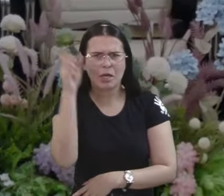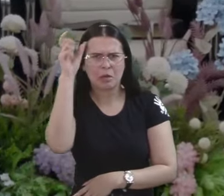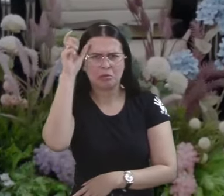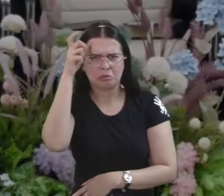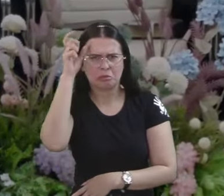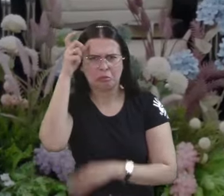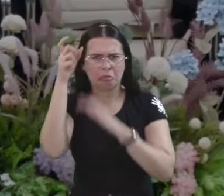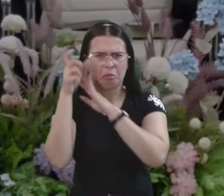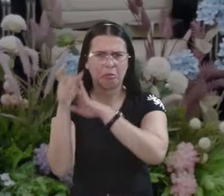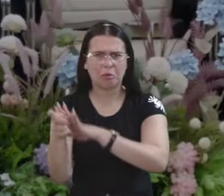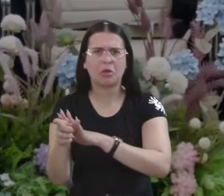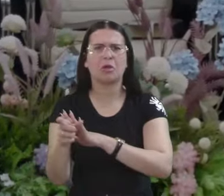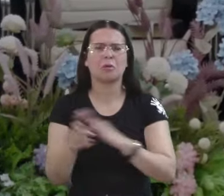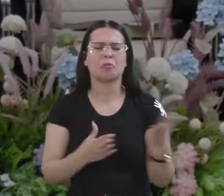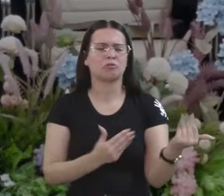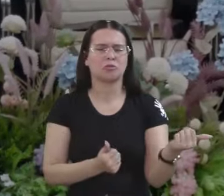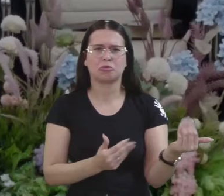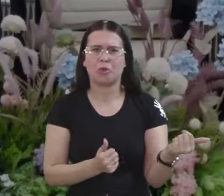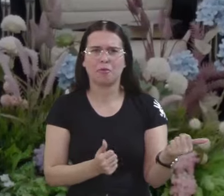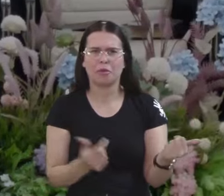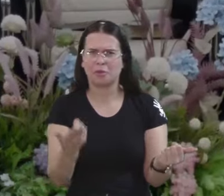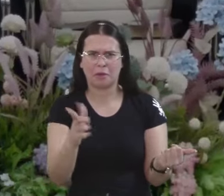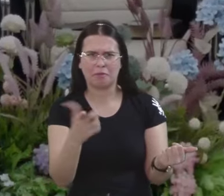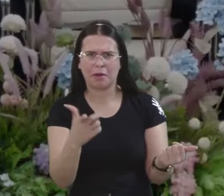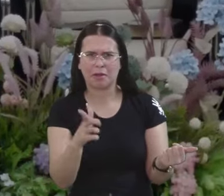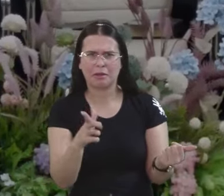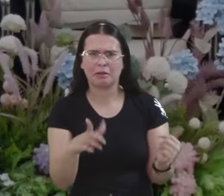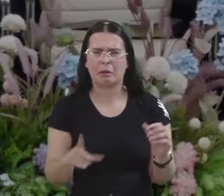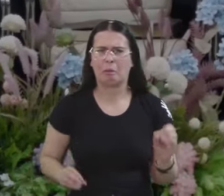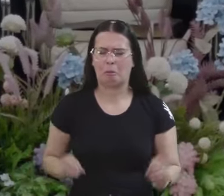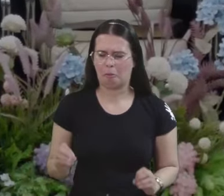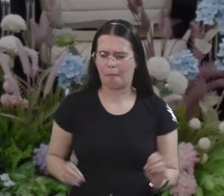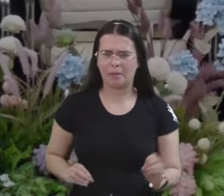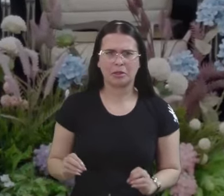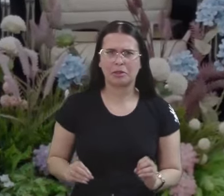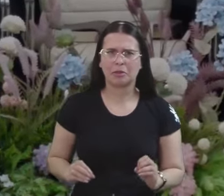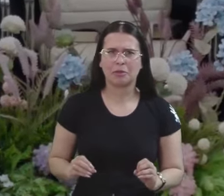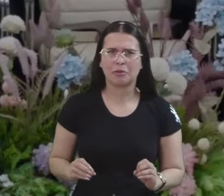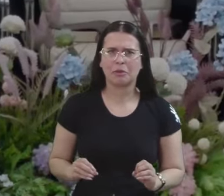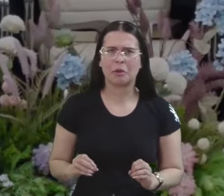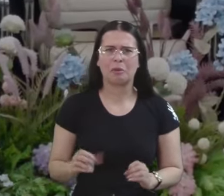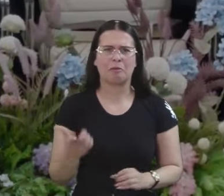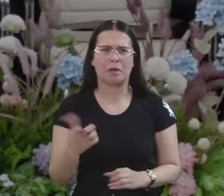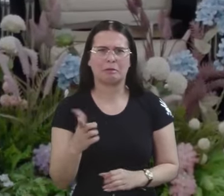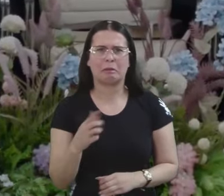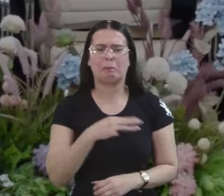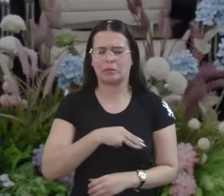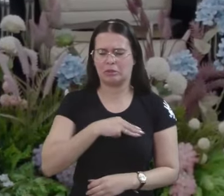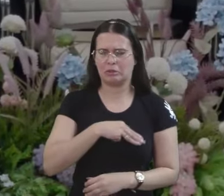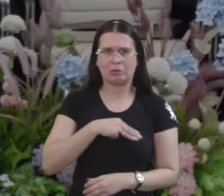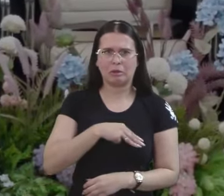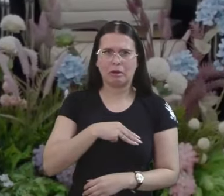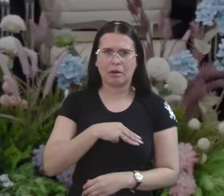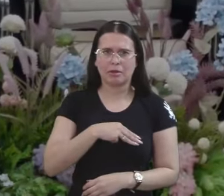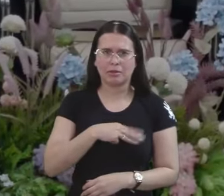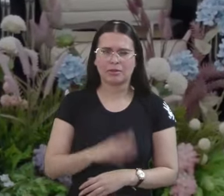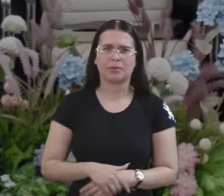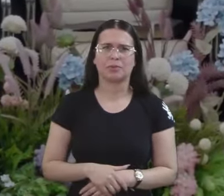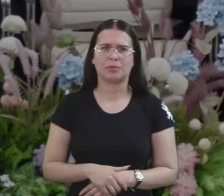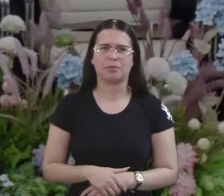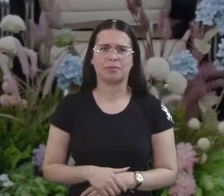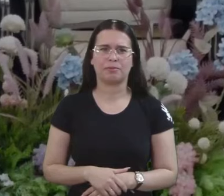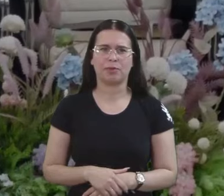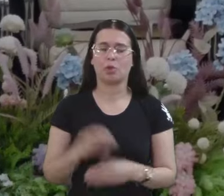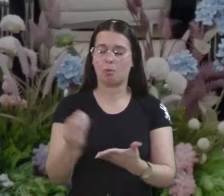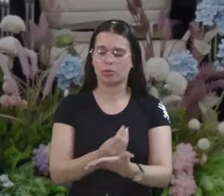da mocidade não vai sair obreiros. Não vai levantar obreiros, não vai levantar missionários. O